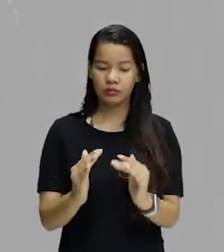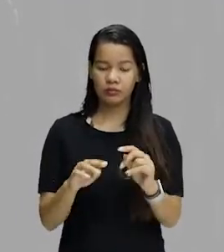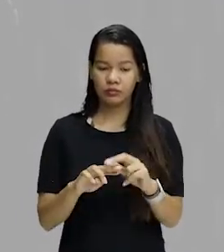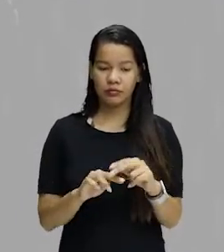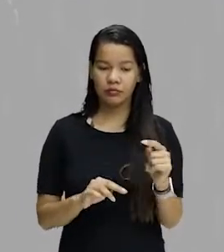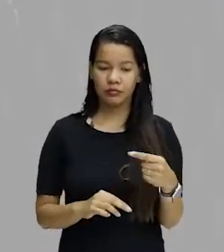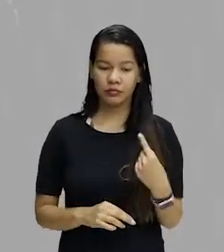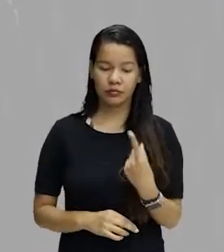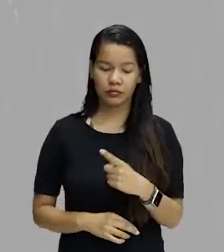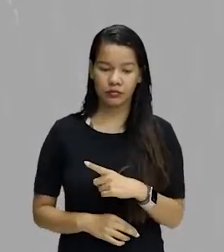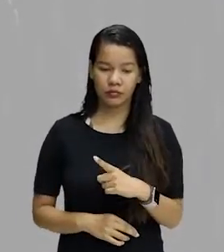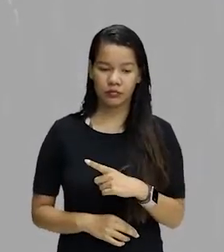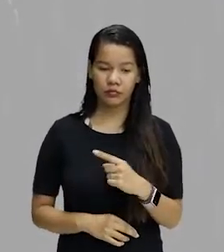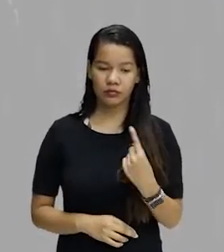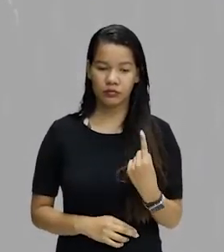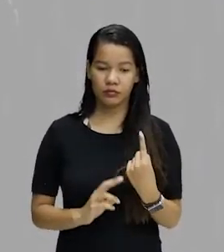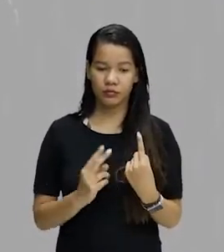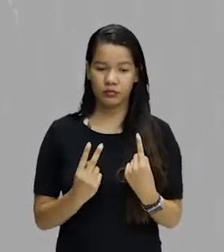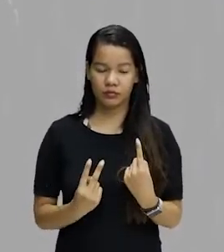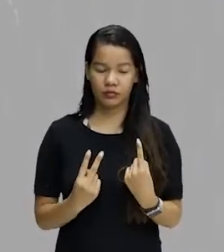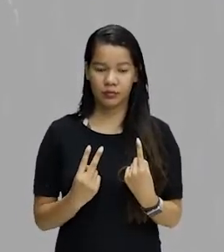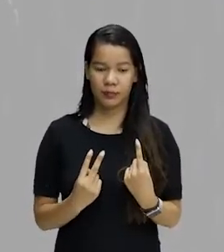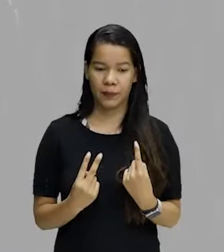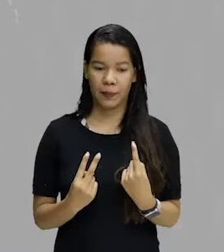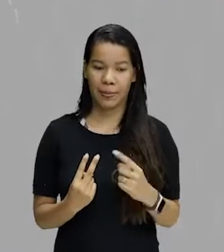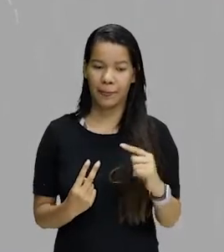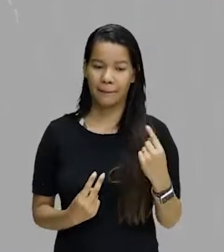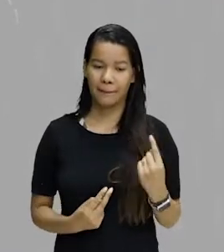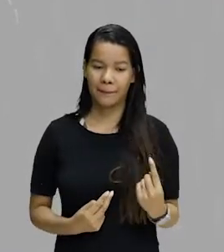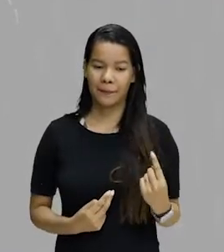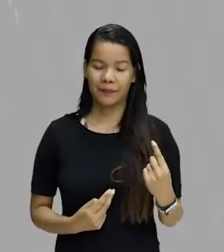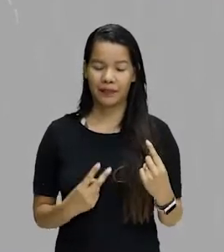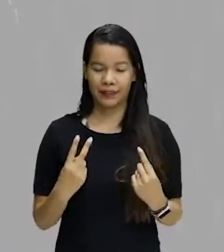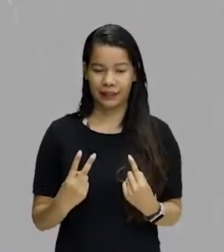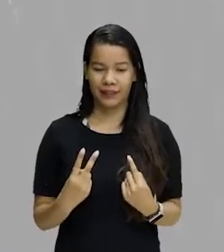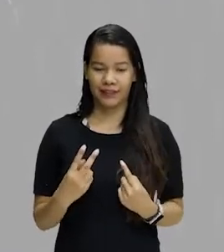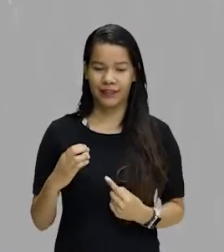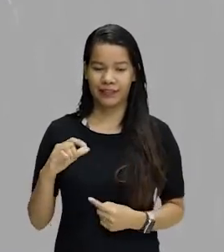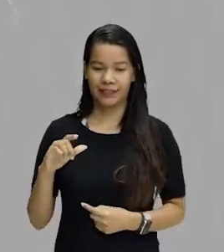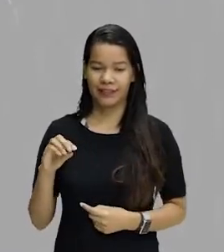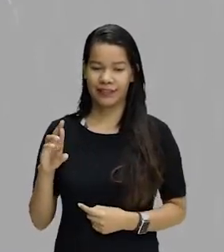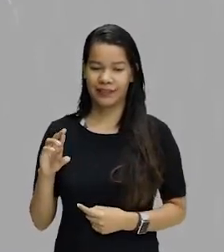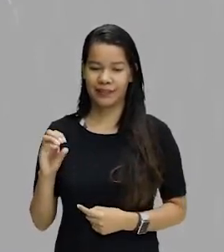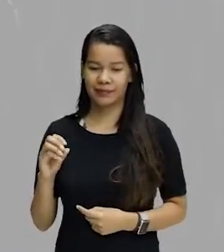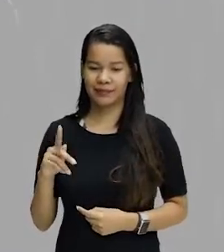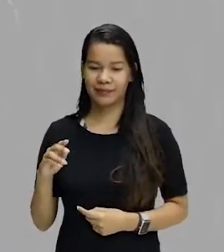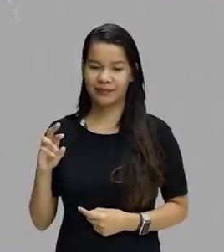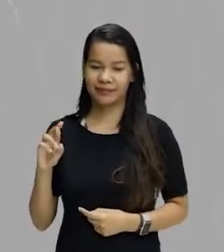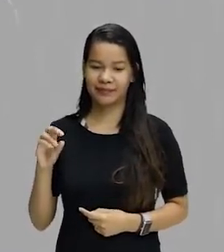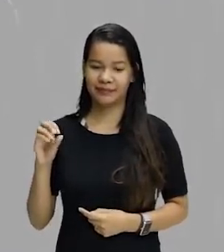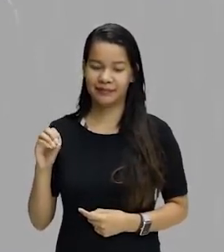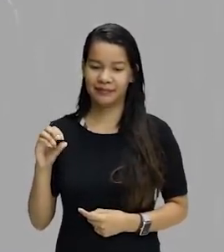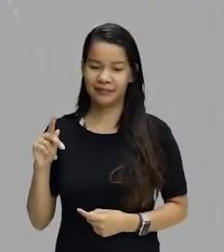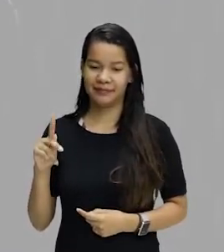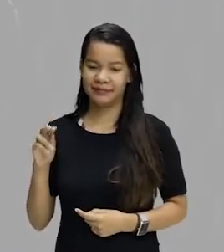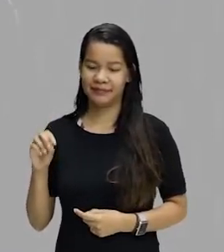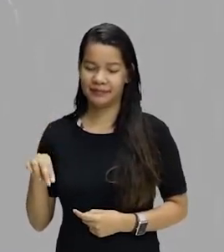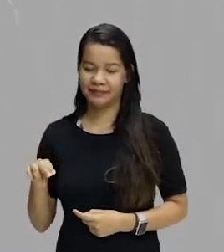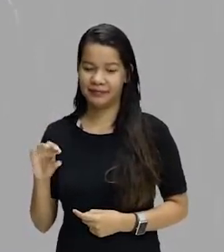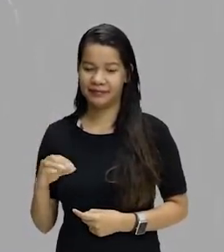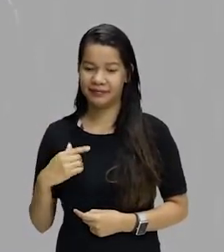ó, 2, o 2-cloropropano. Tudo bem? Podemos até obter